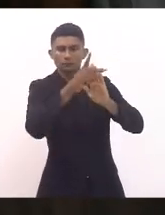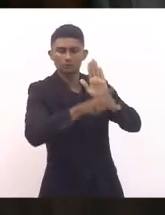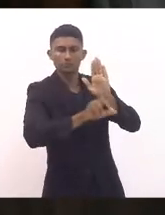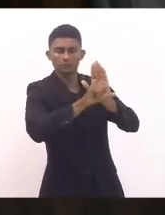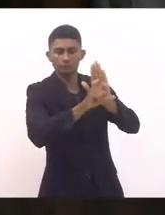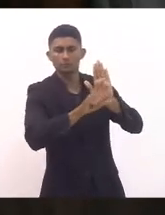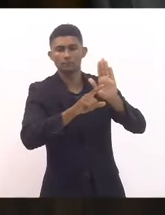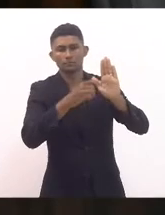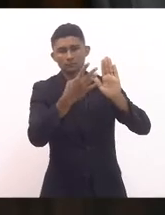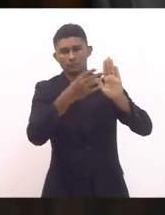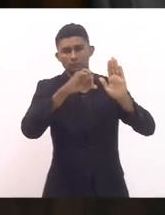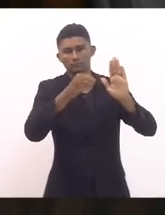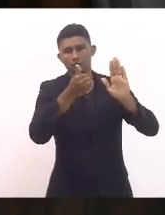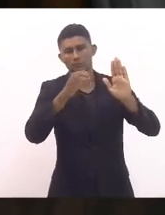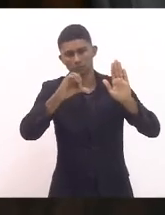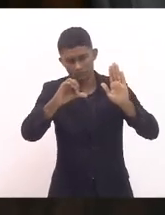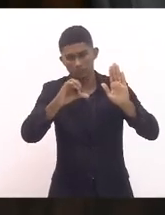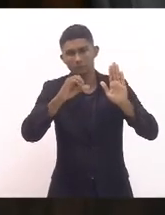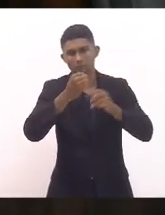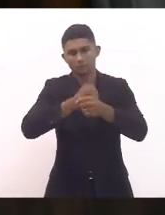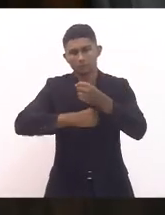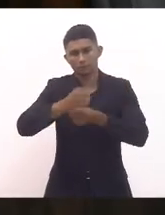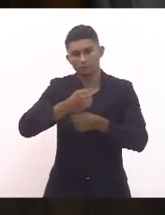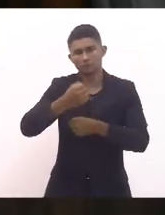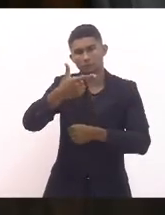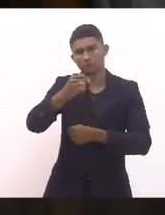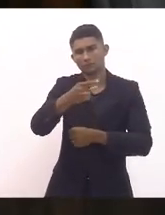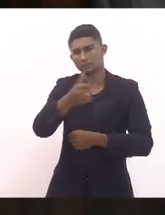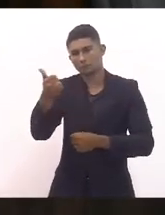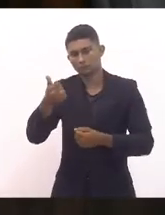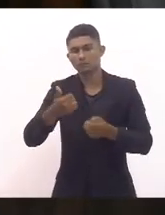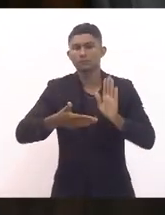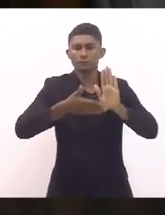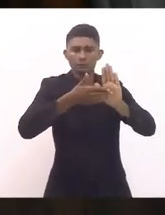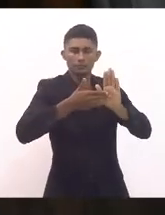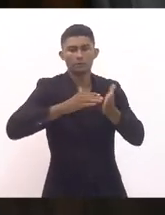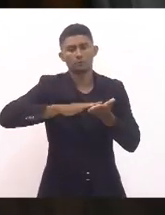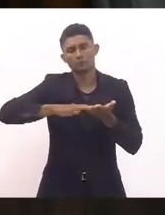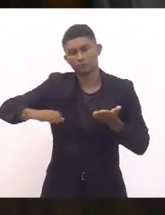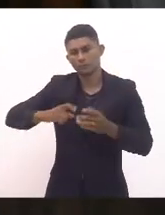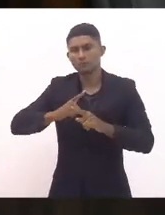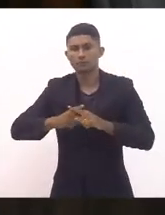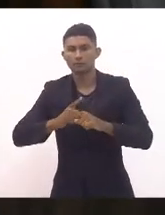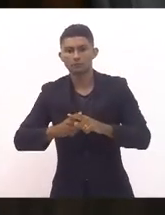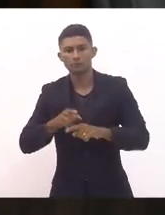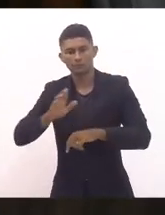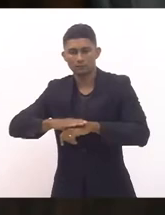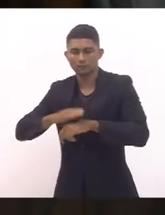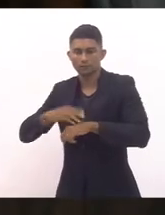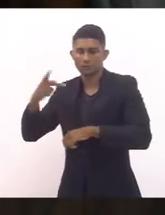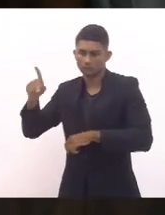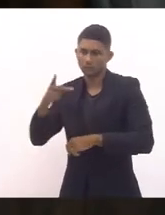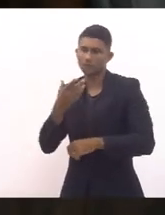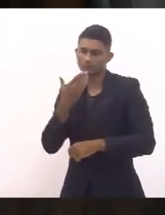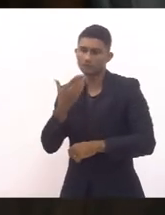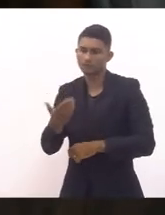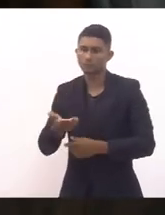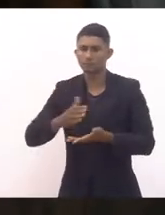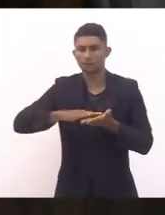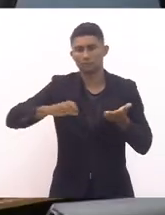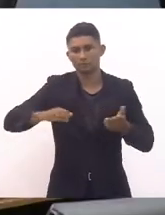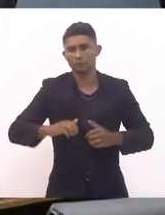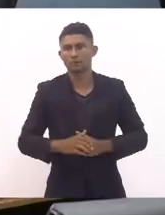número 491921, que está sendo retirado de pauta a pedido do autor.